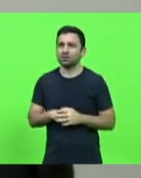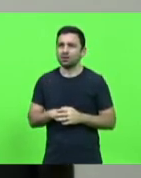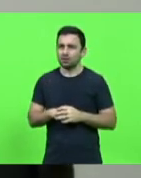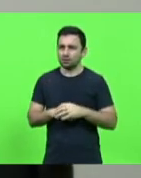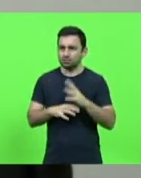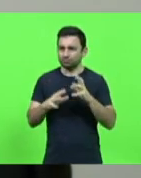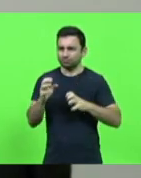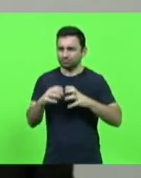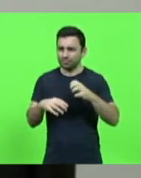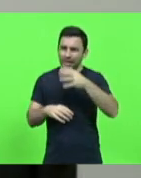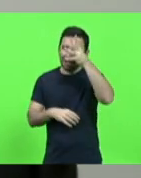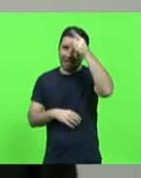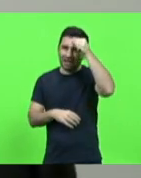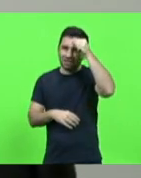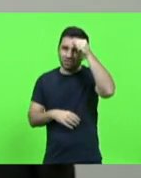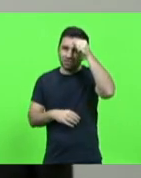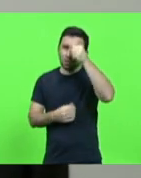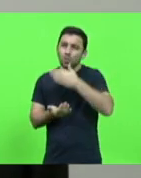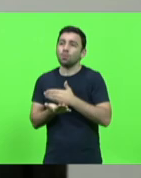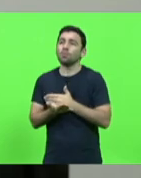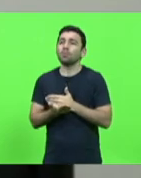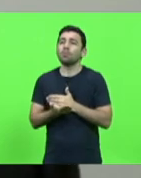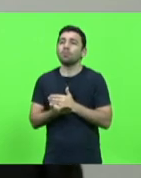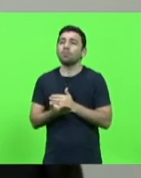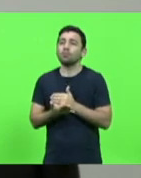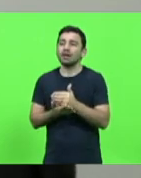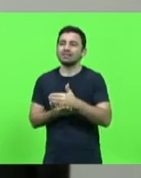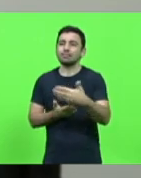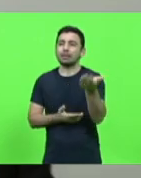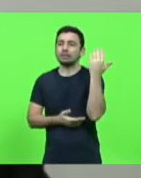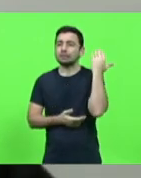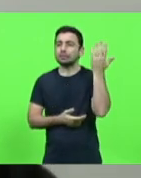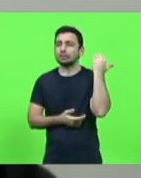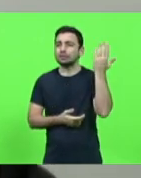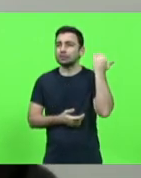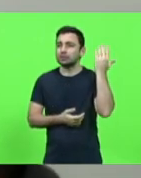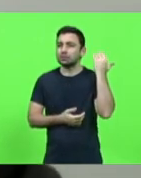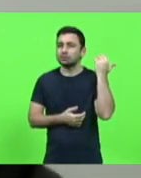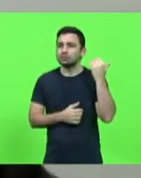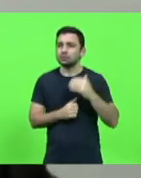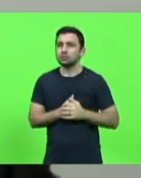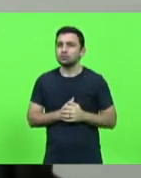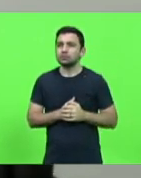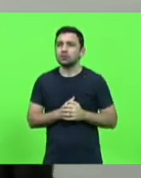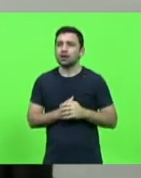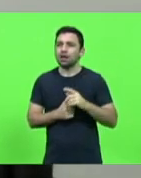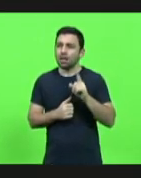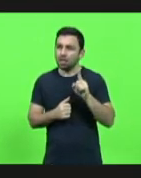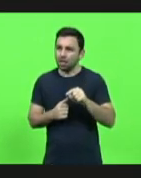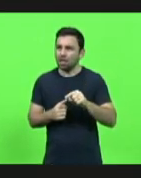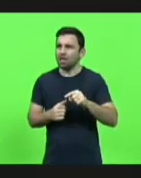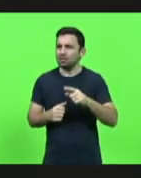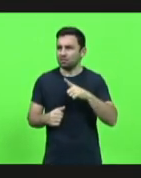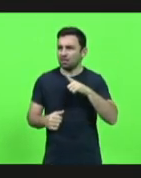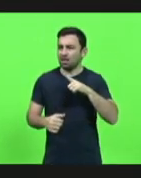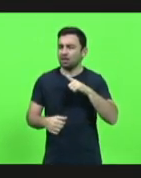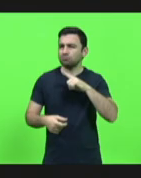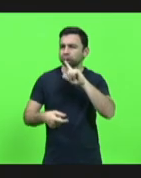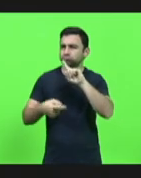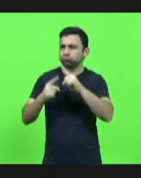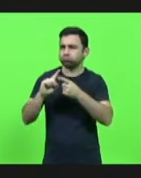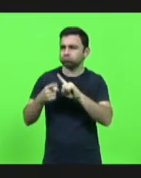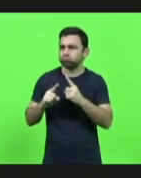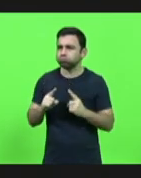galo, nobres colegas, surge lá na época das grandes batalhas. Na época do